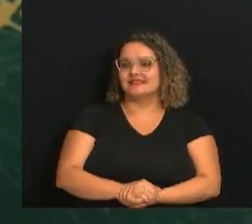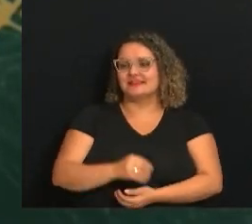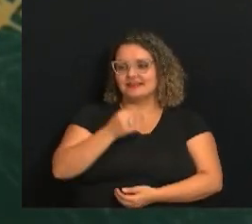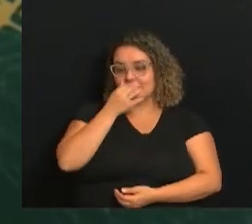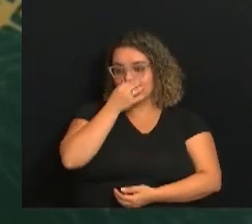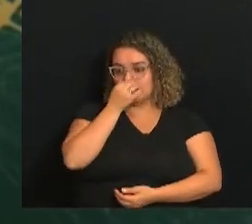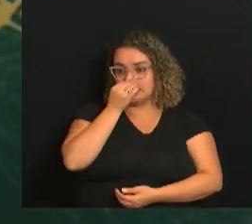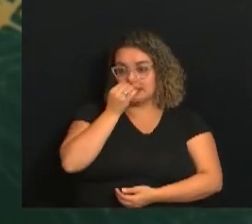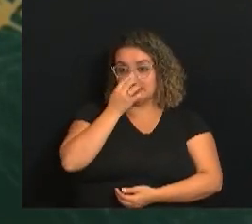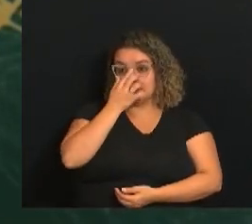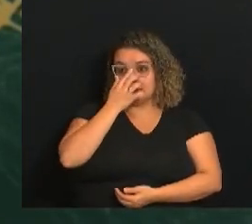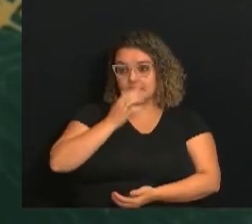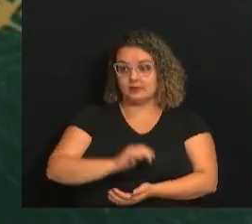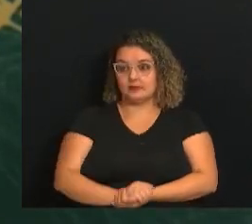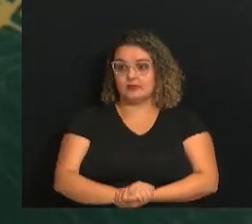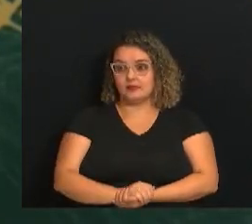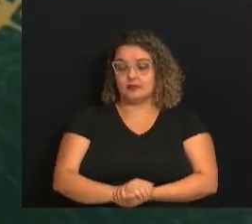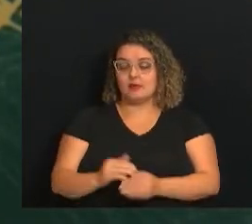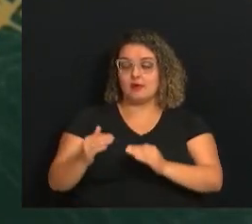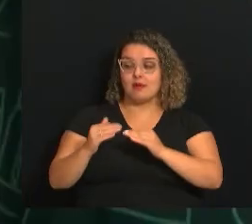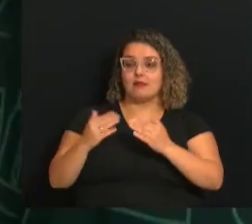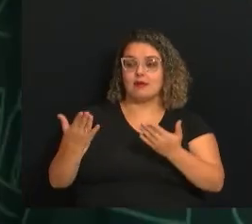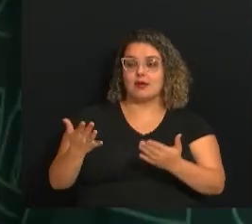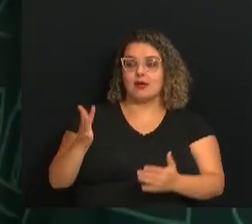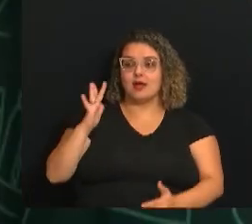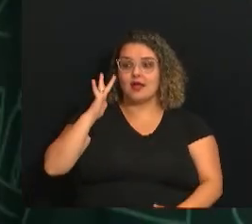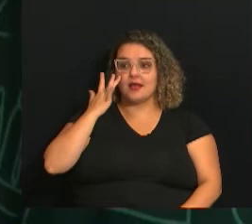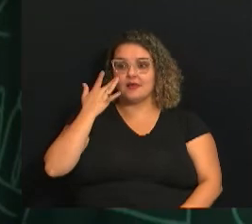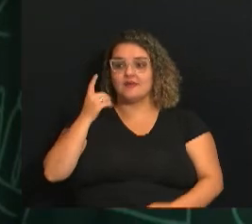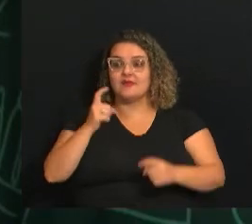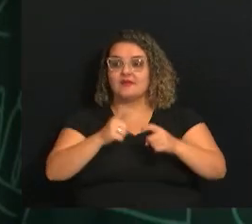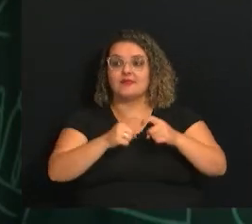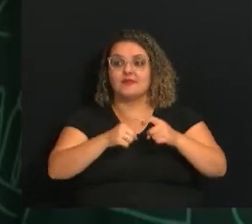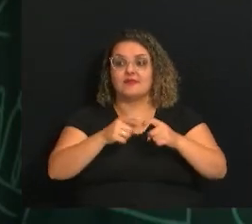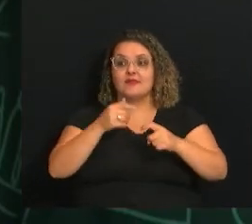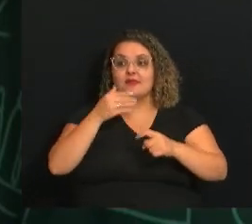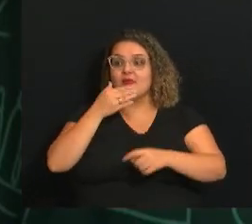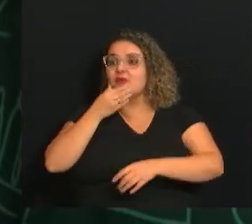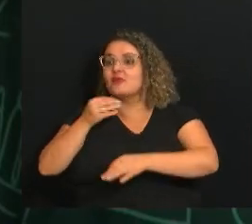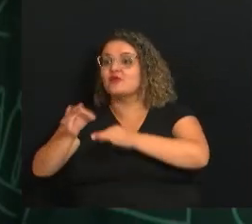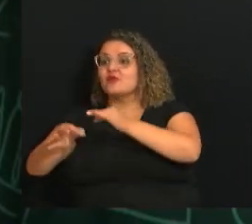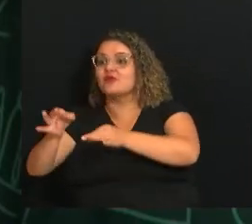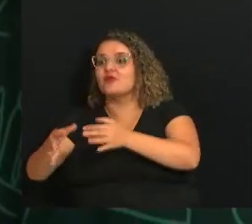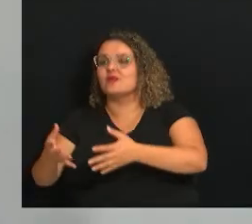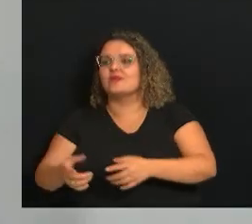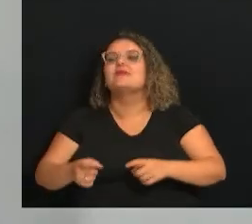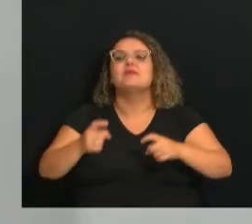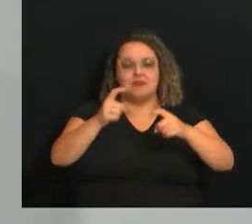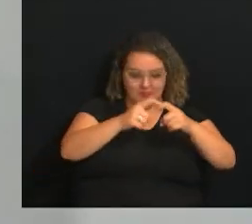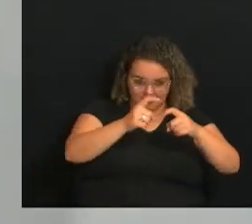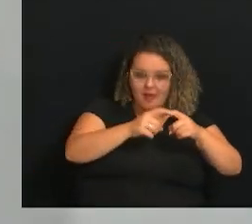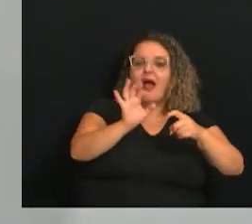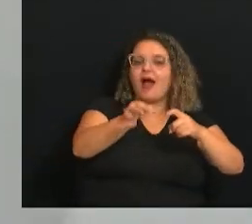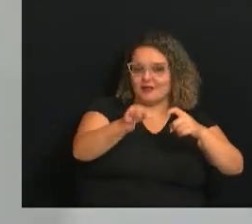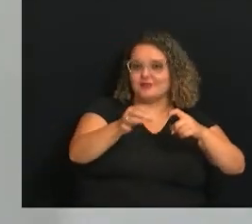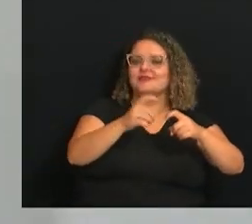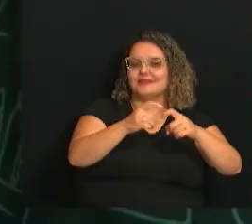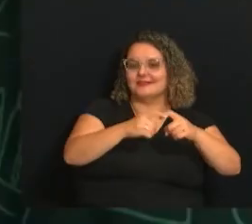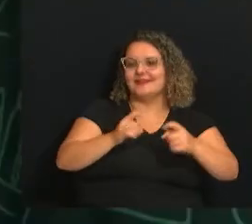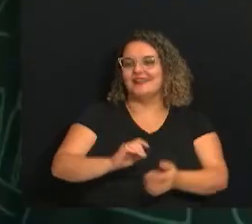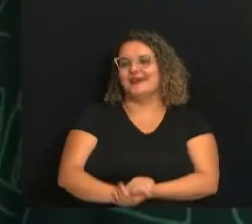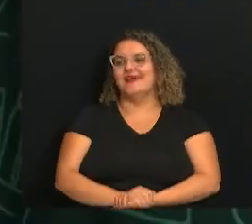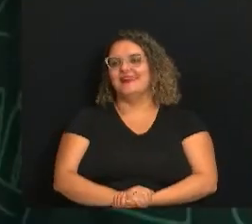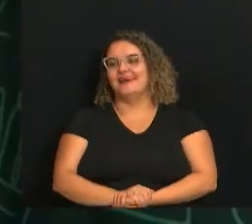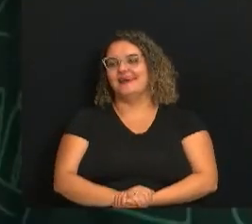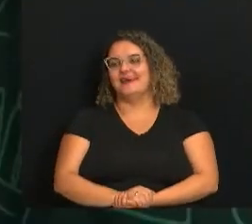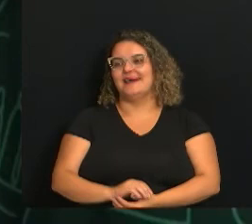uma aposta aqui, então. Você acha que o seu filho vai ser médico ou juiz federal? Médico, com certeza. Ah lá, hein,